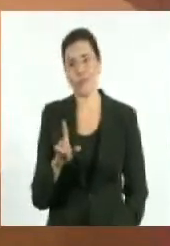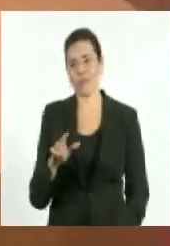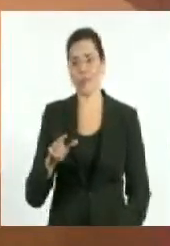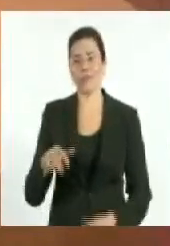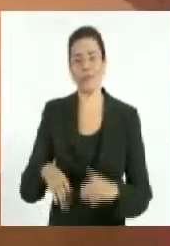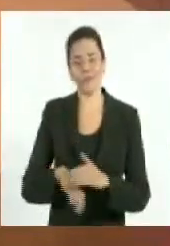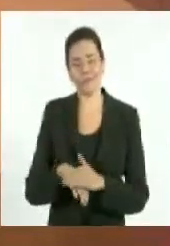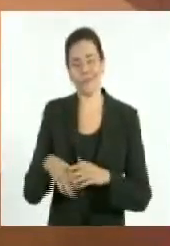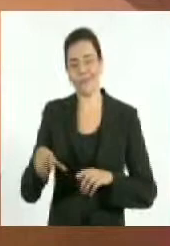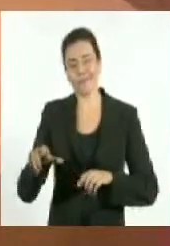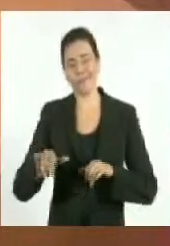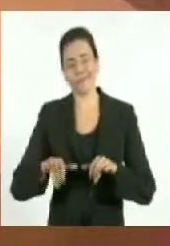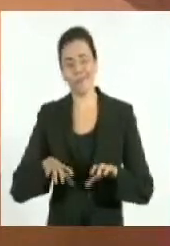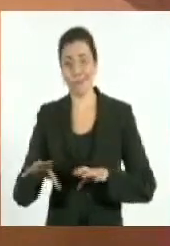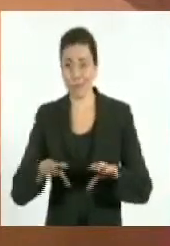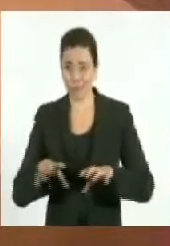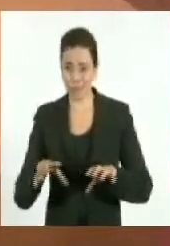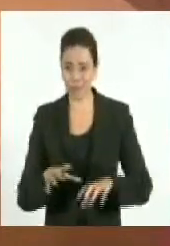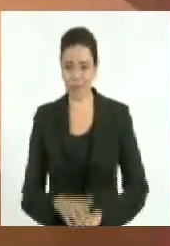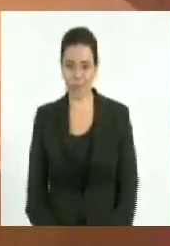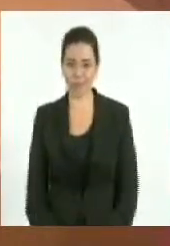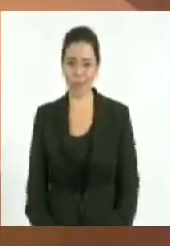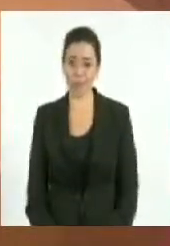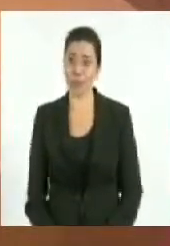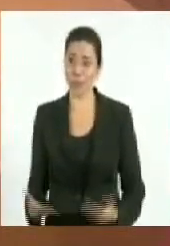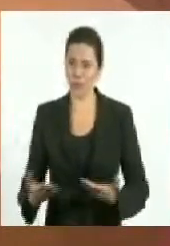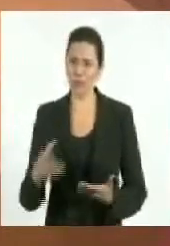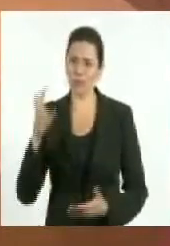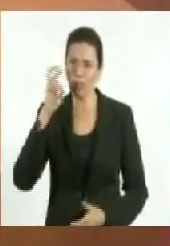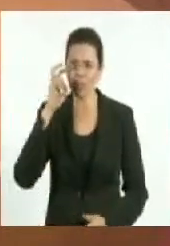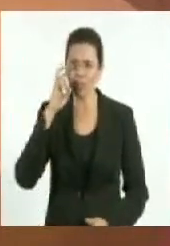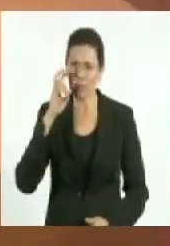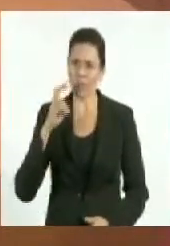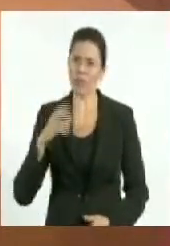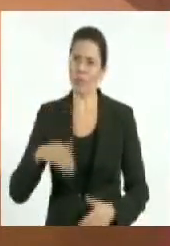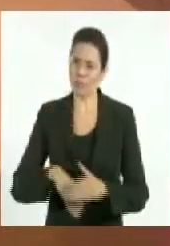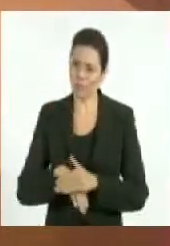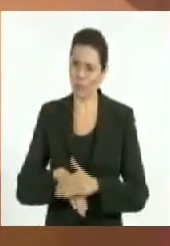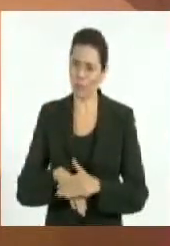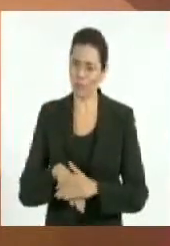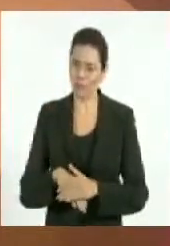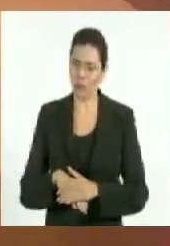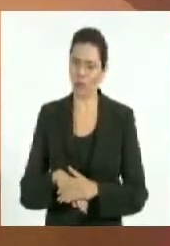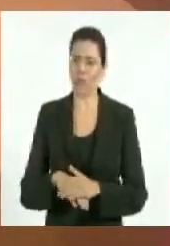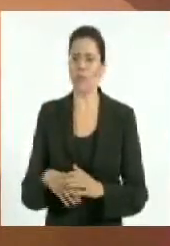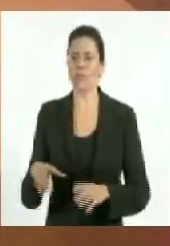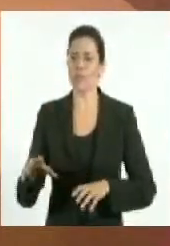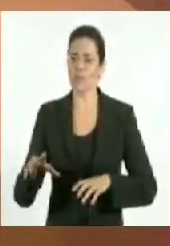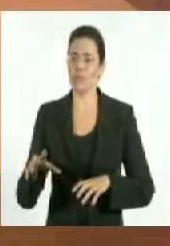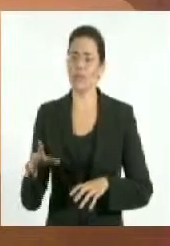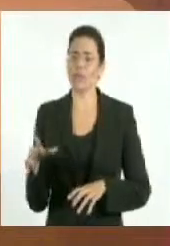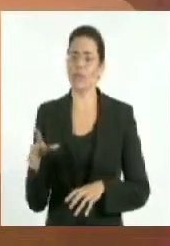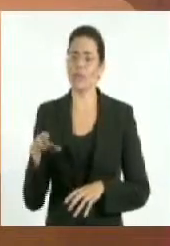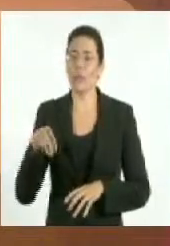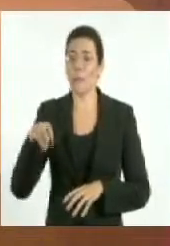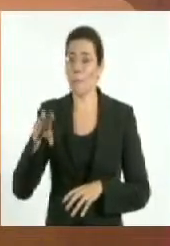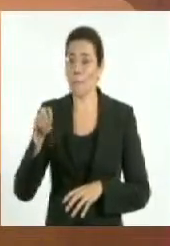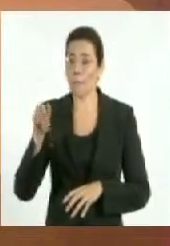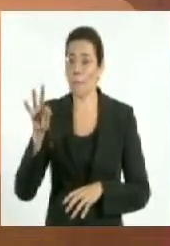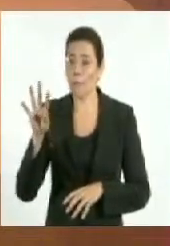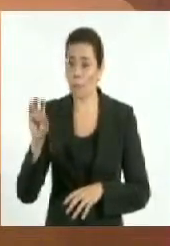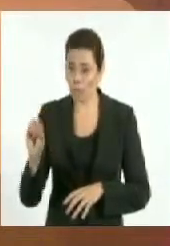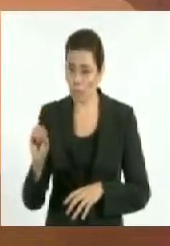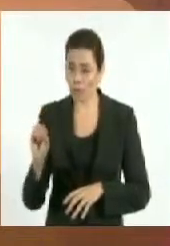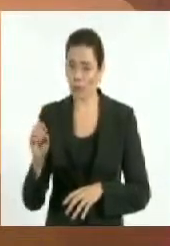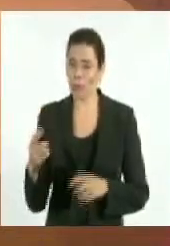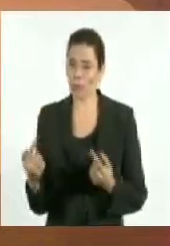a última partida hoje, faz uma partida na quinta-feira com a Ponte Preta, sem perspectiva nenhuma para o segundo semestre. Um clube de futebol, gente,